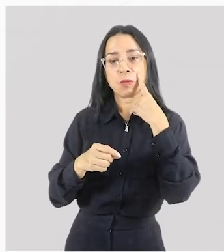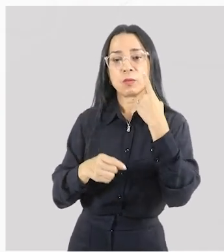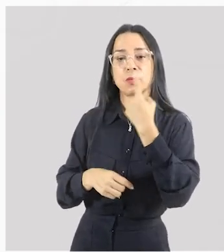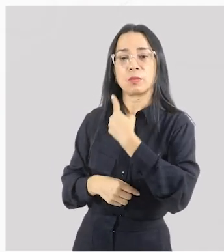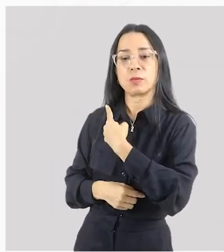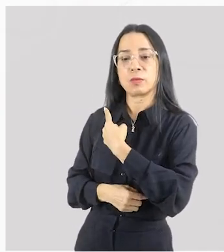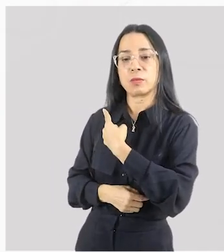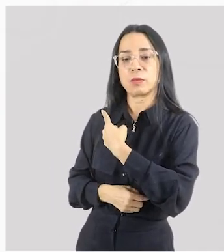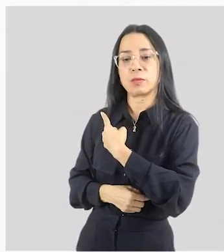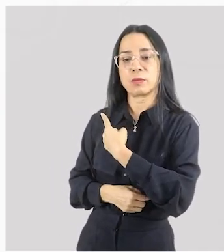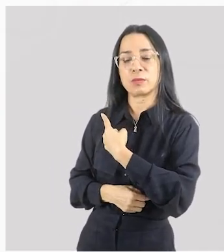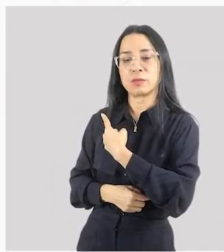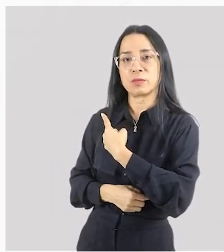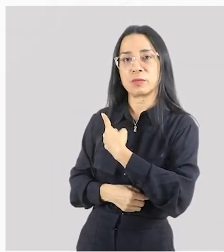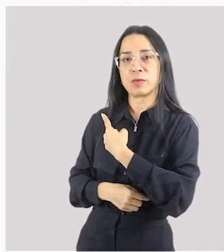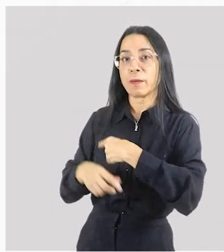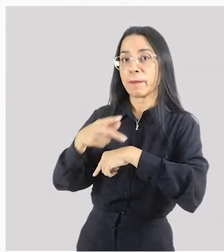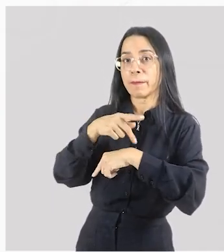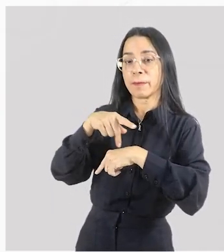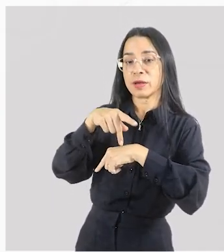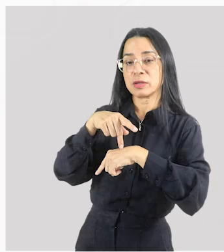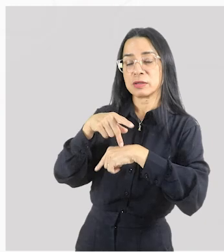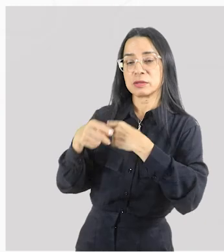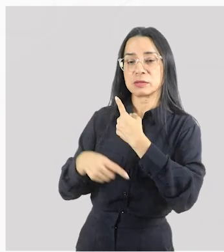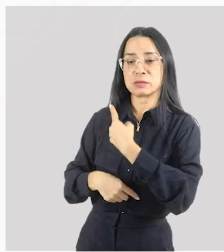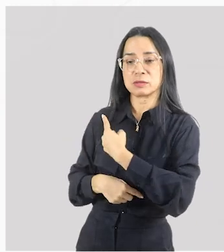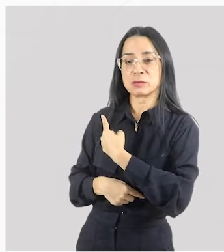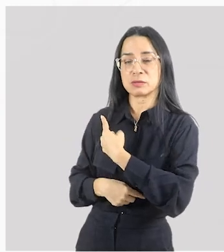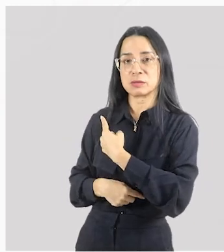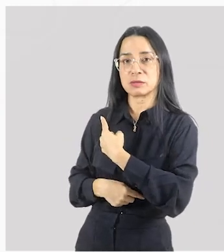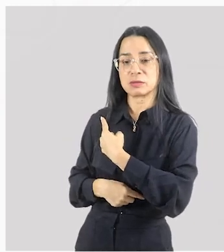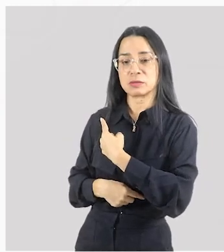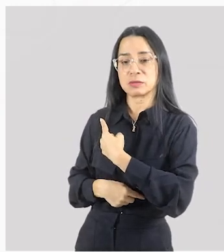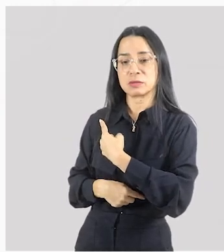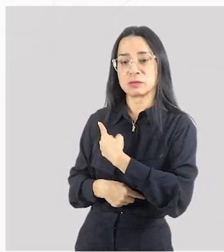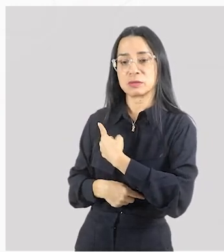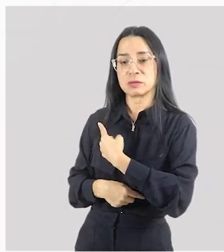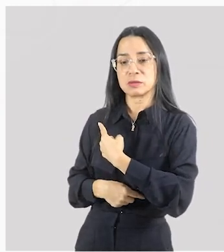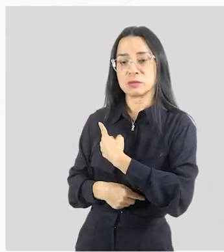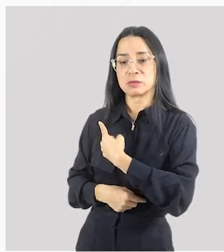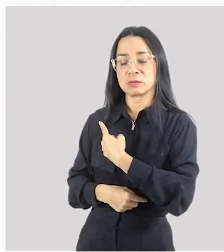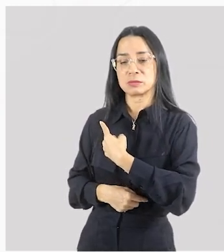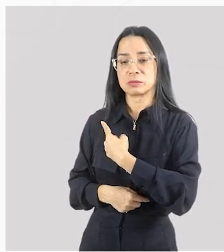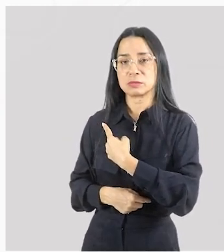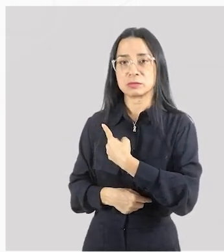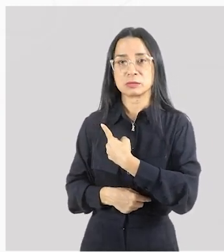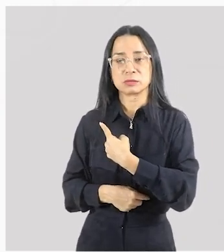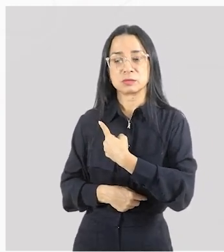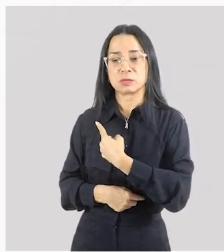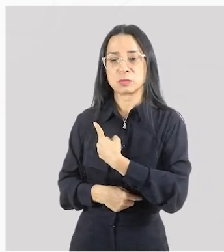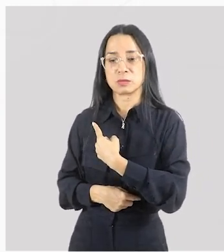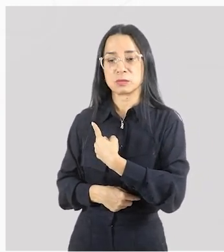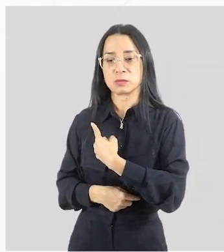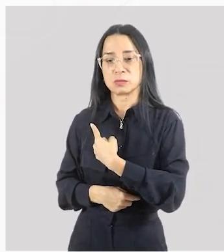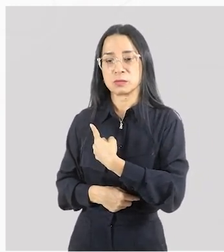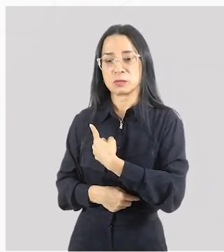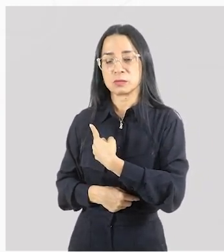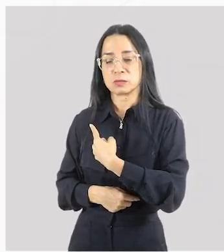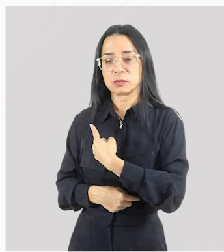com tempo. França, vai crescendo, tá? Coreia, Alemanha,